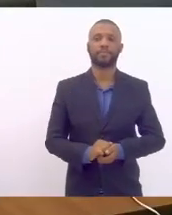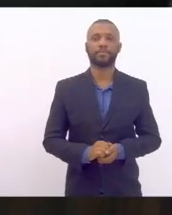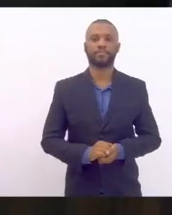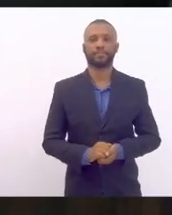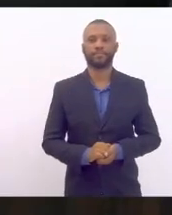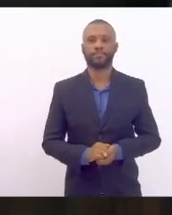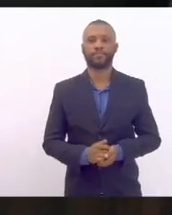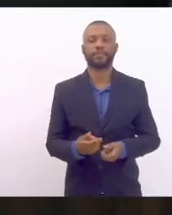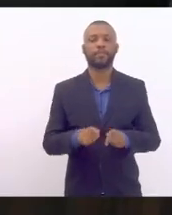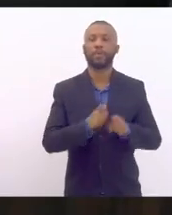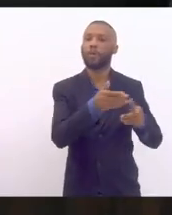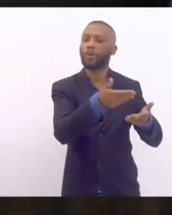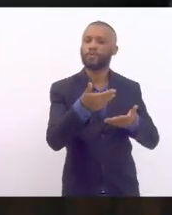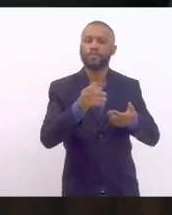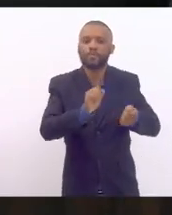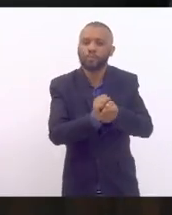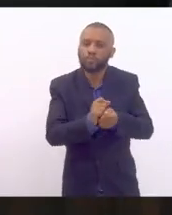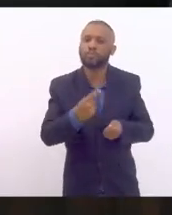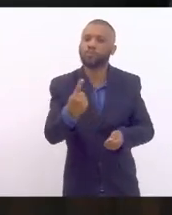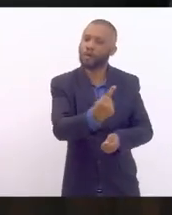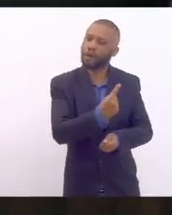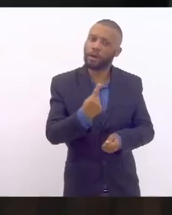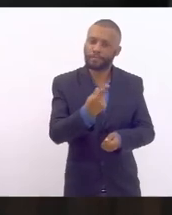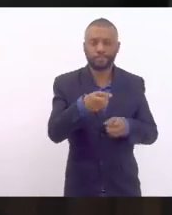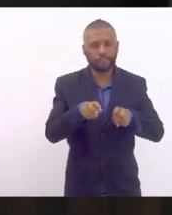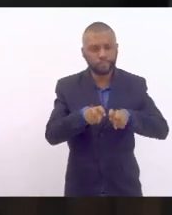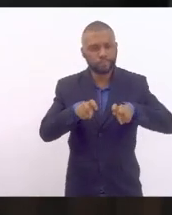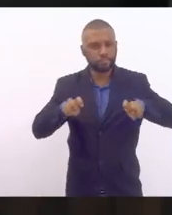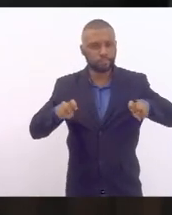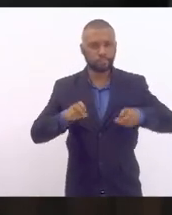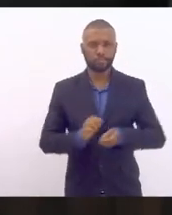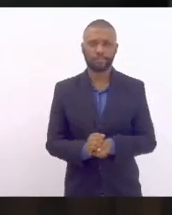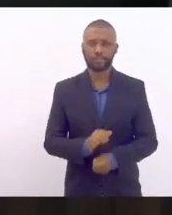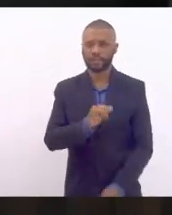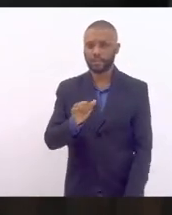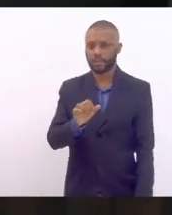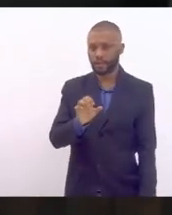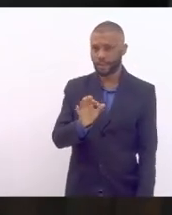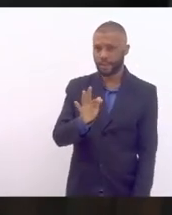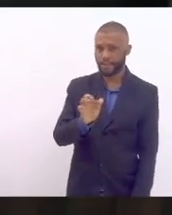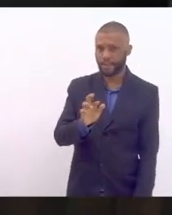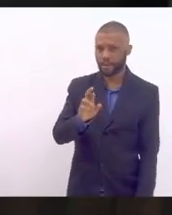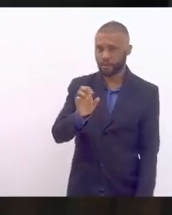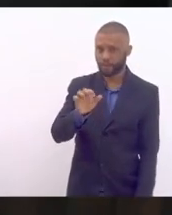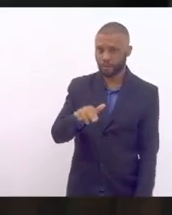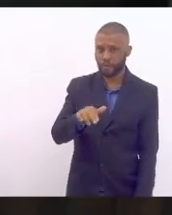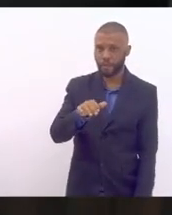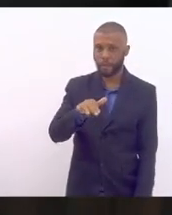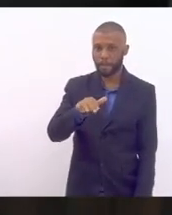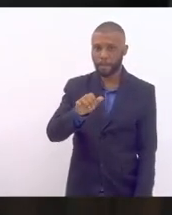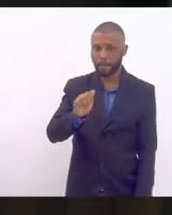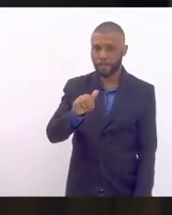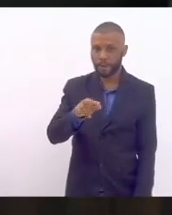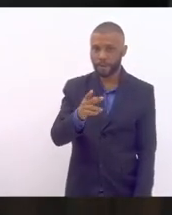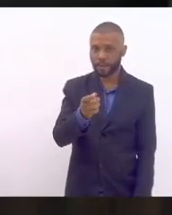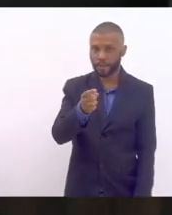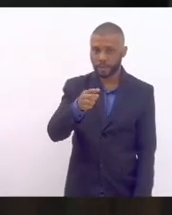eu convido para estar conosco a mesa o Jefferson Manhães de Azevedo reitor